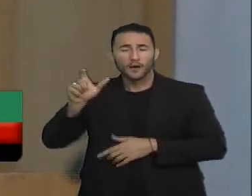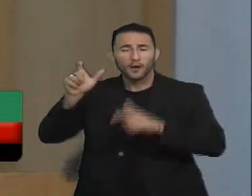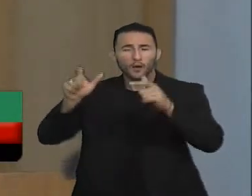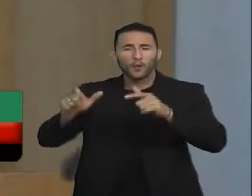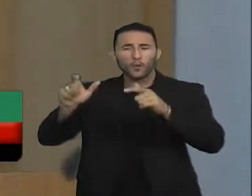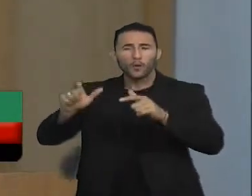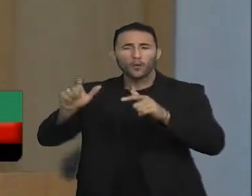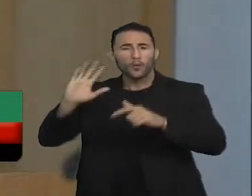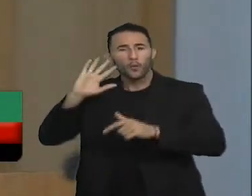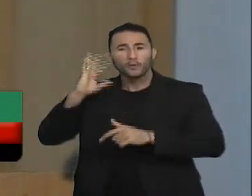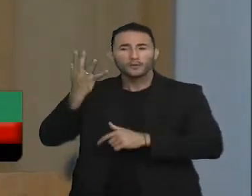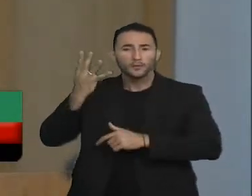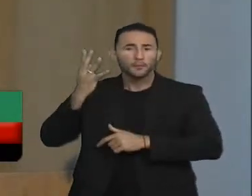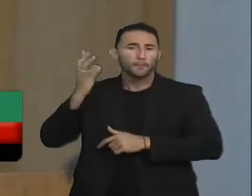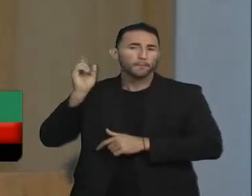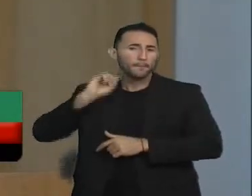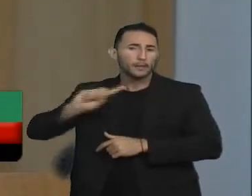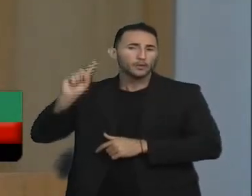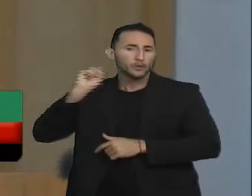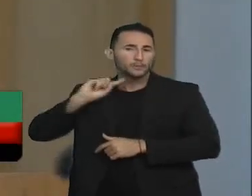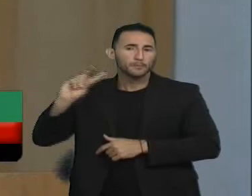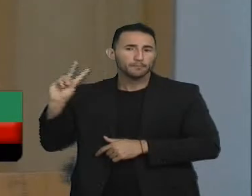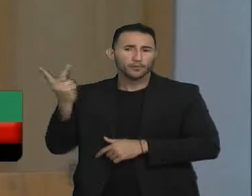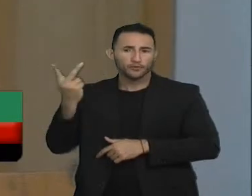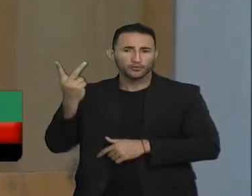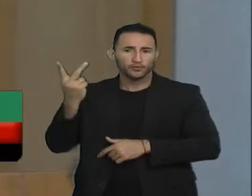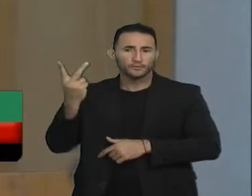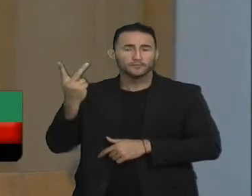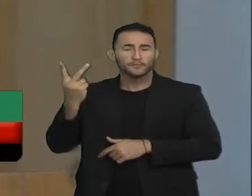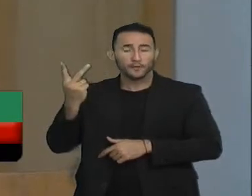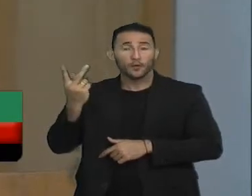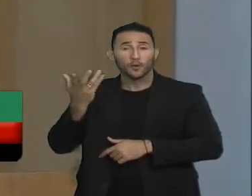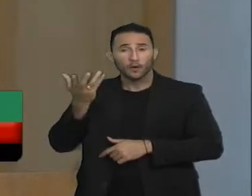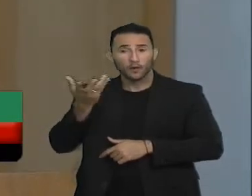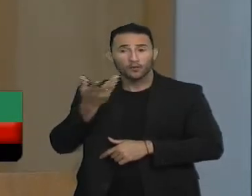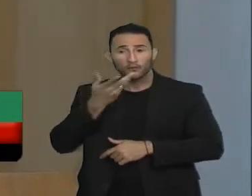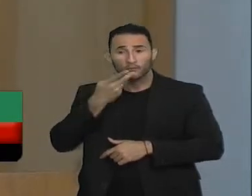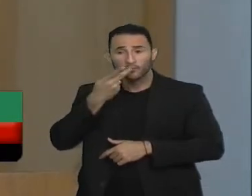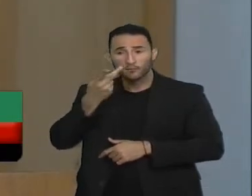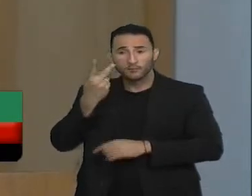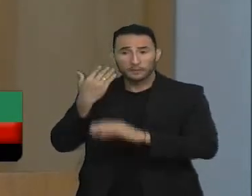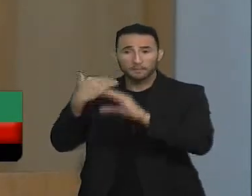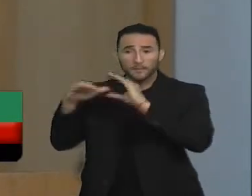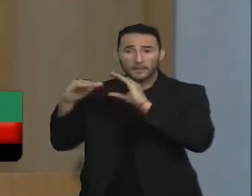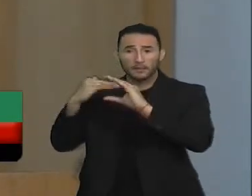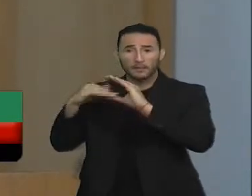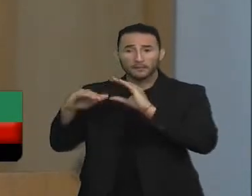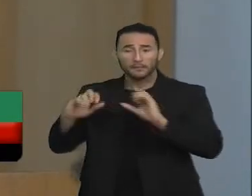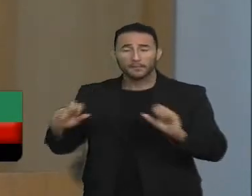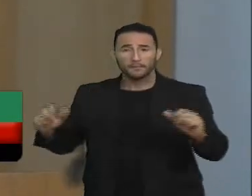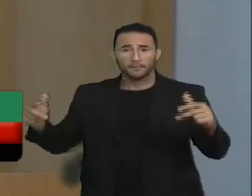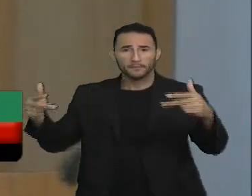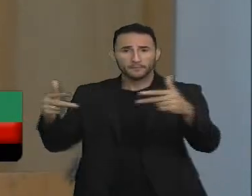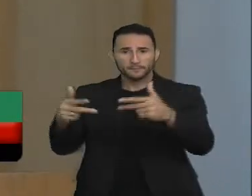aconteceu, em BH. Queria deixar que você encaminhasse para lá, para a Câmara de lá, porque